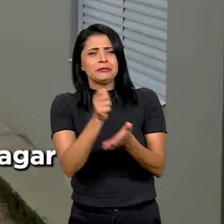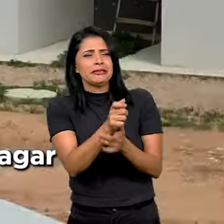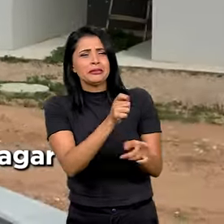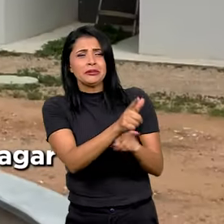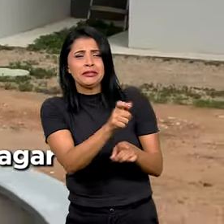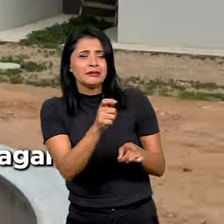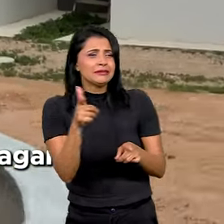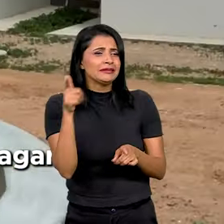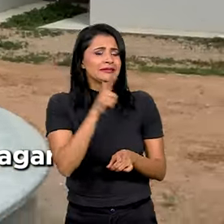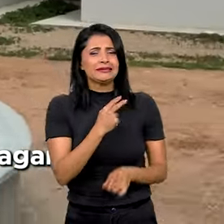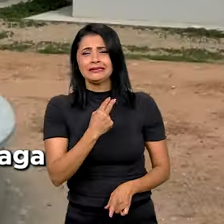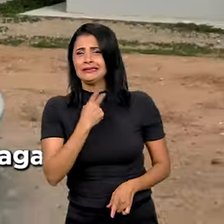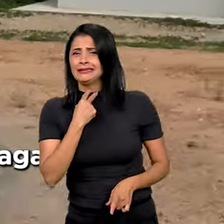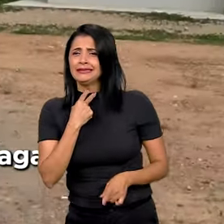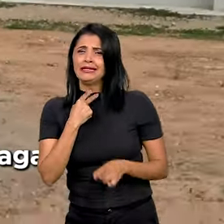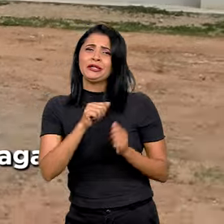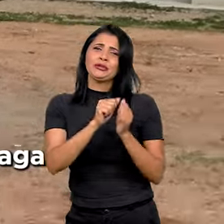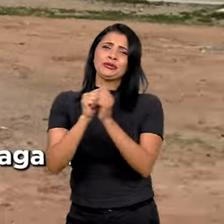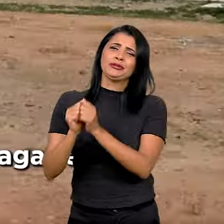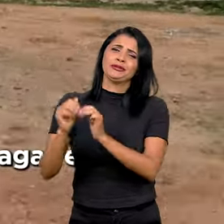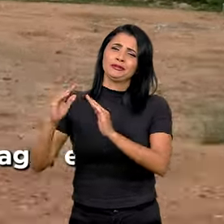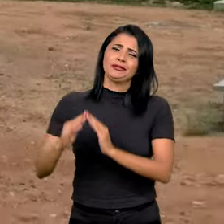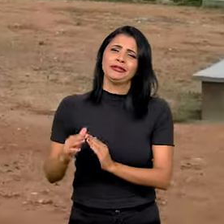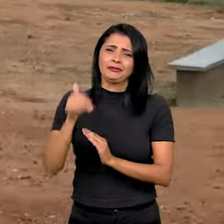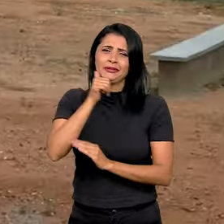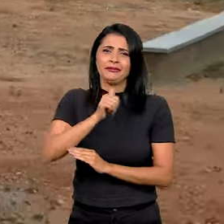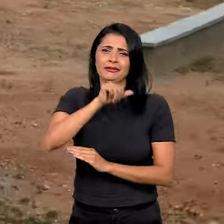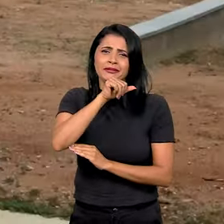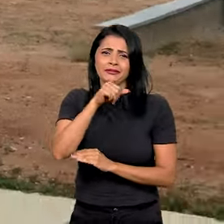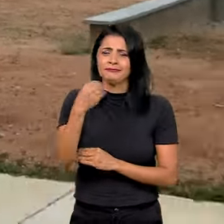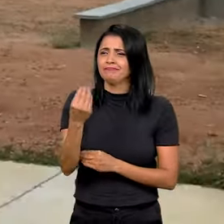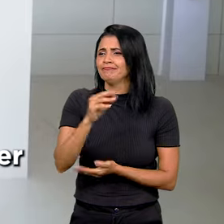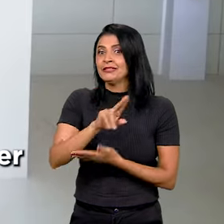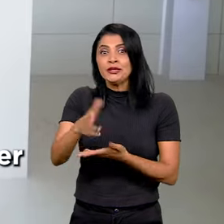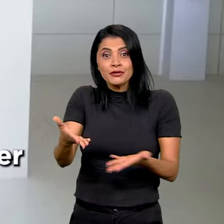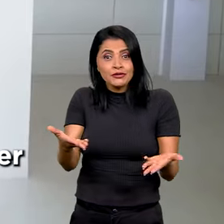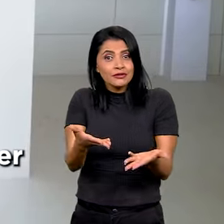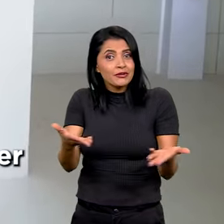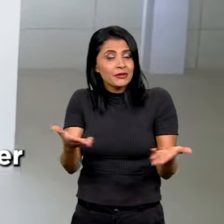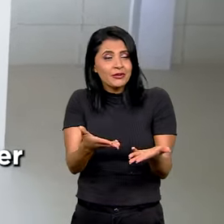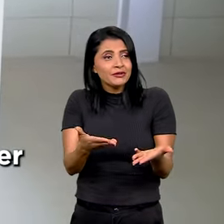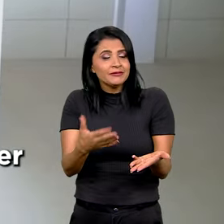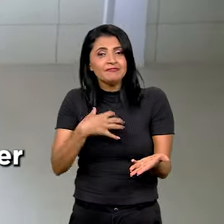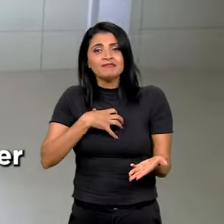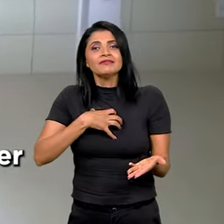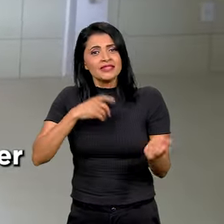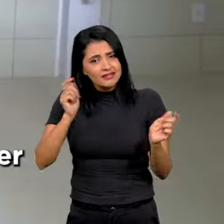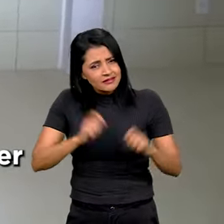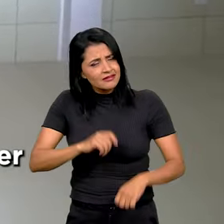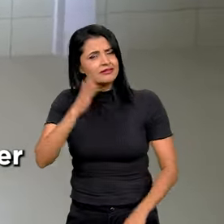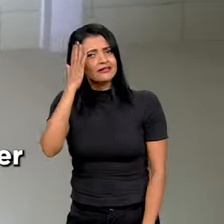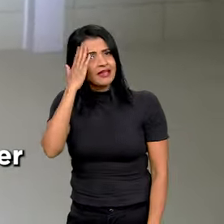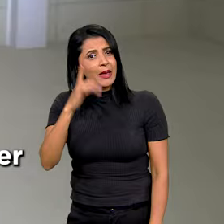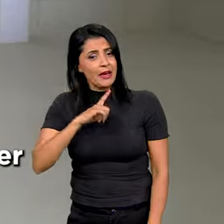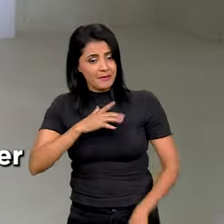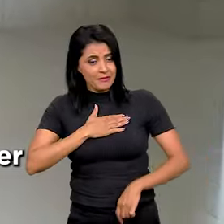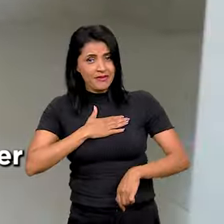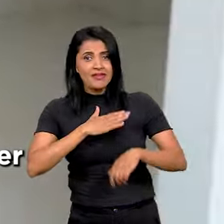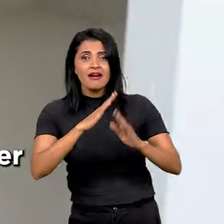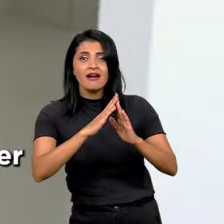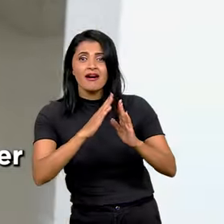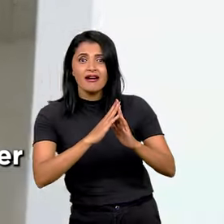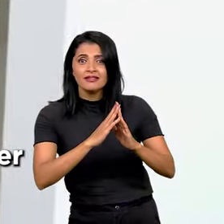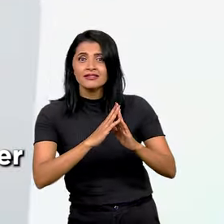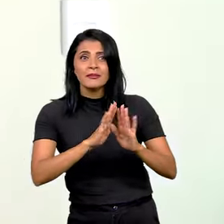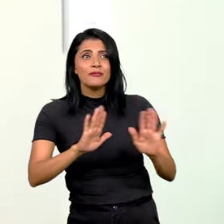de aluguel de não poder pagar e ter que morar com minha mãe de hoje a sensação de eu saber que eu vou ter a